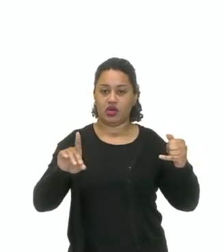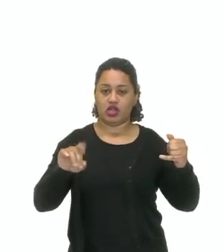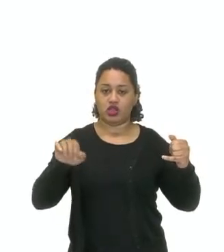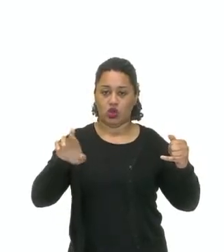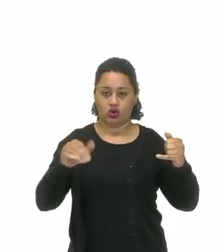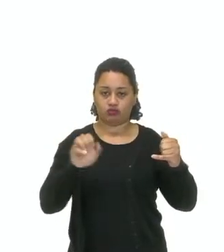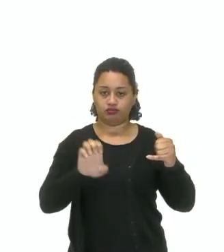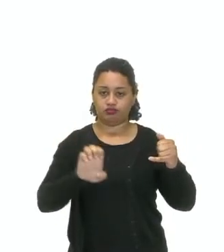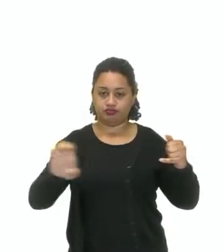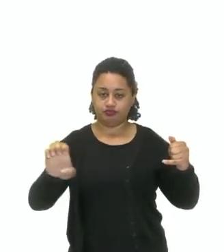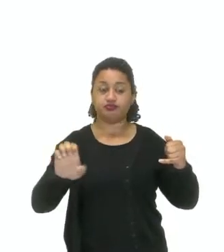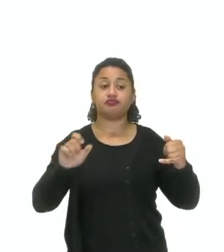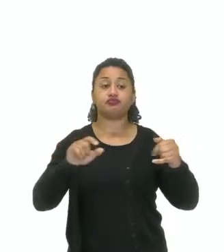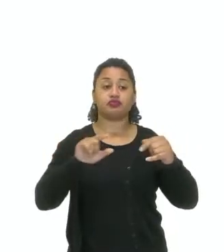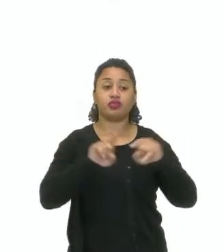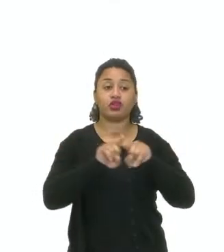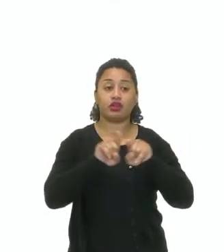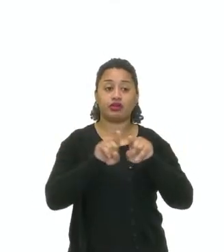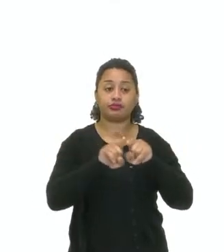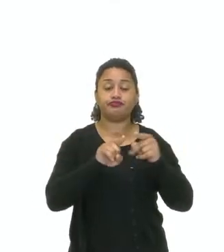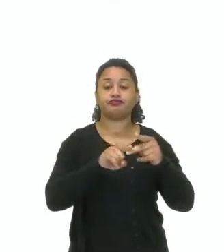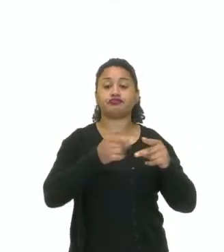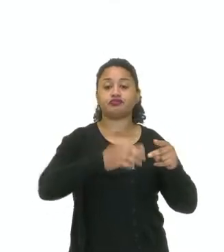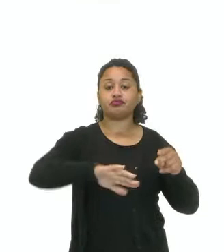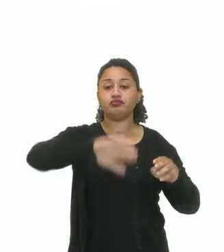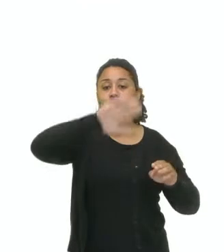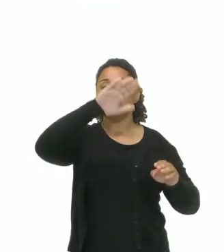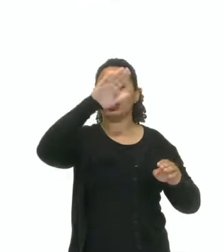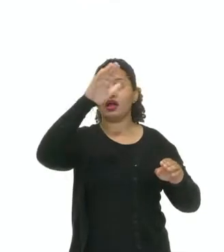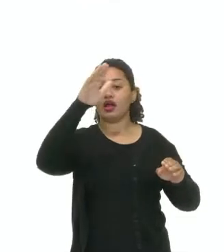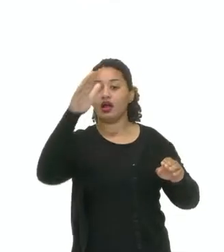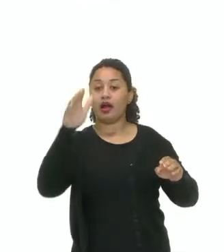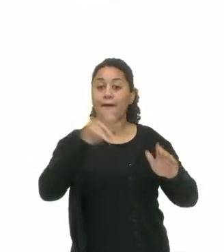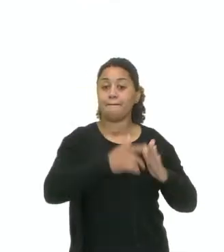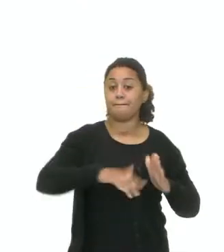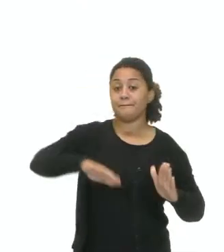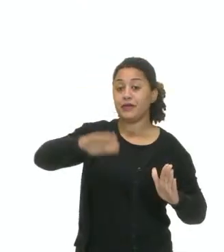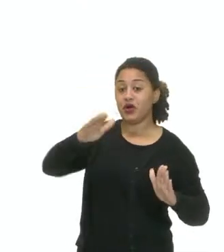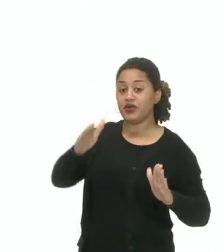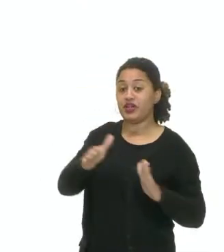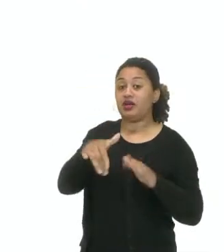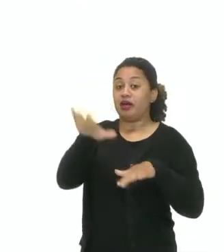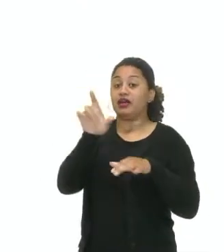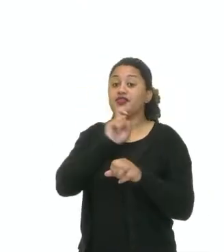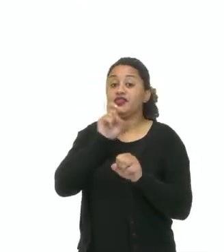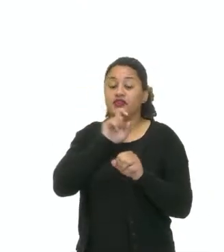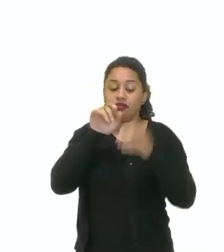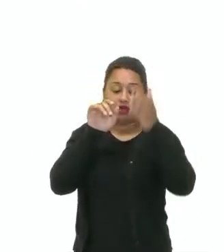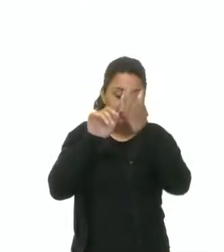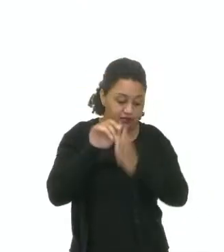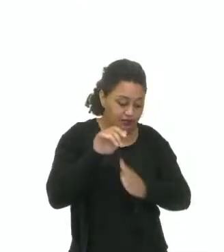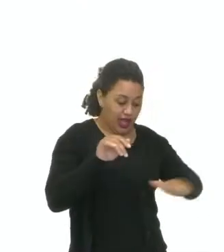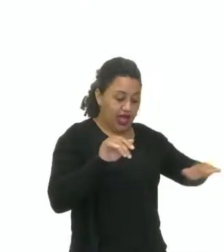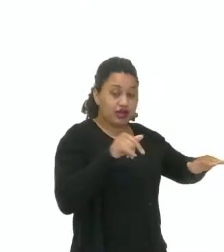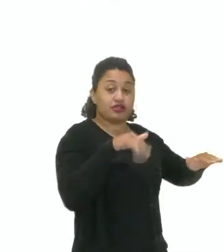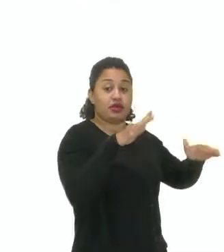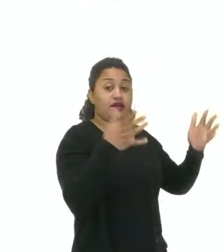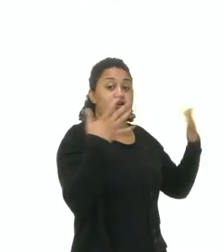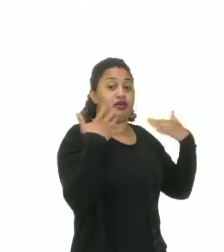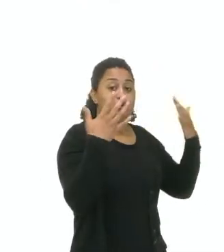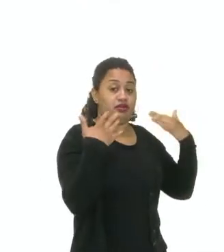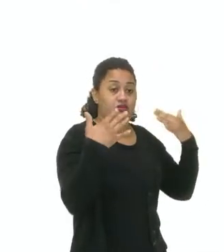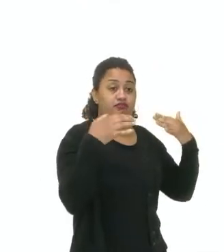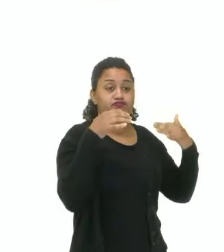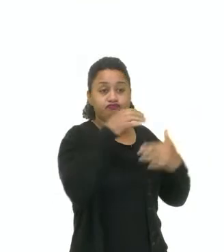relevo, então, ou seja, das montanhas, mais alto nas montanhas, mais frio, quanto mais baixo, no geral, mais quente. Das correntes